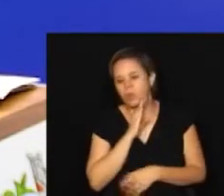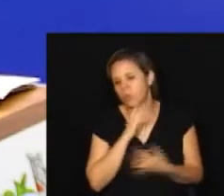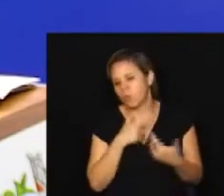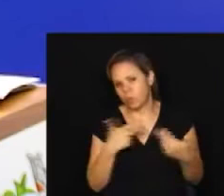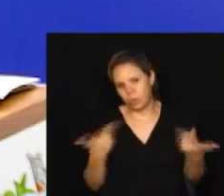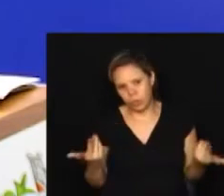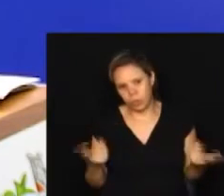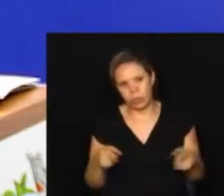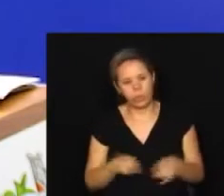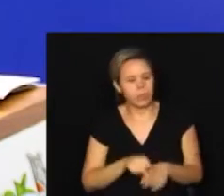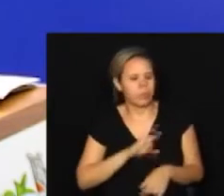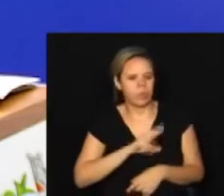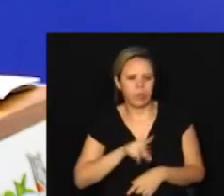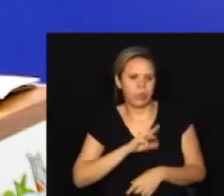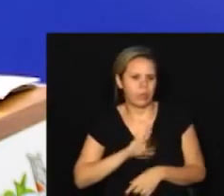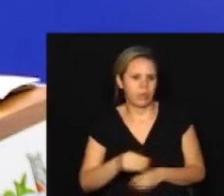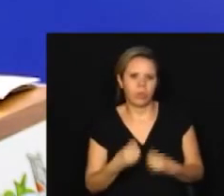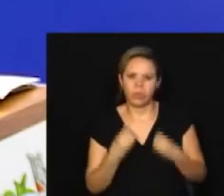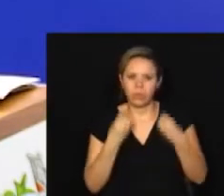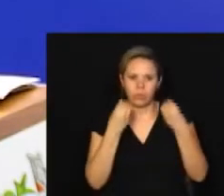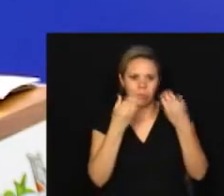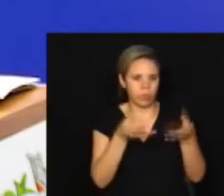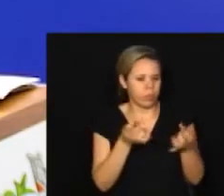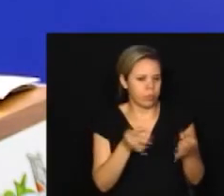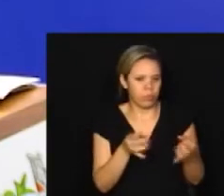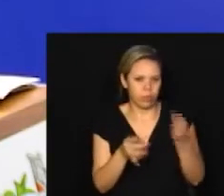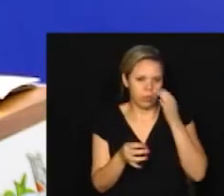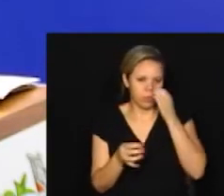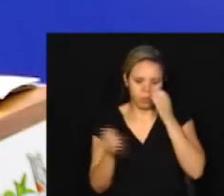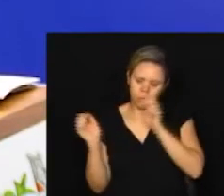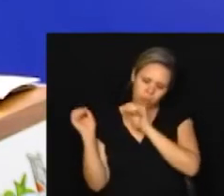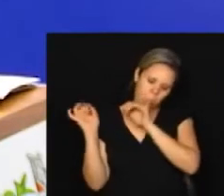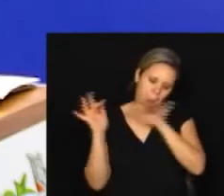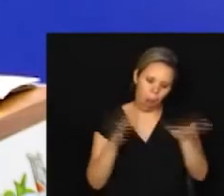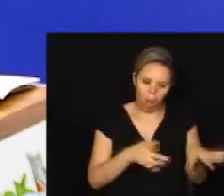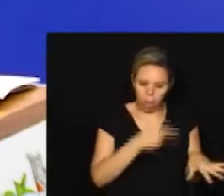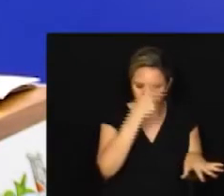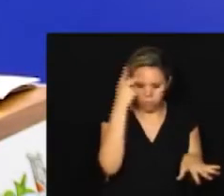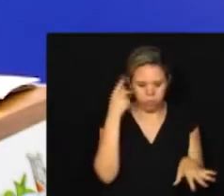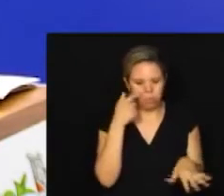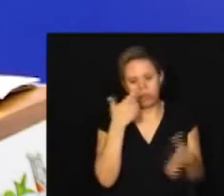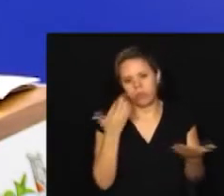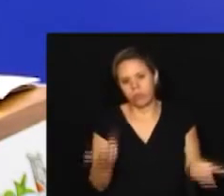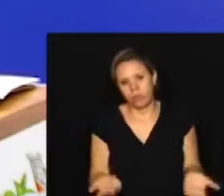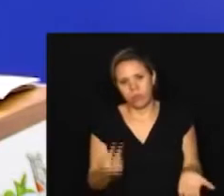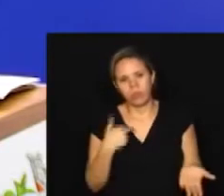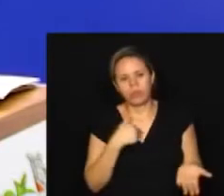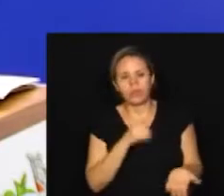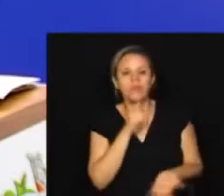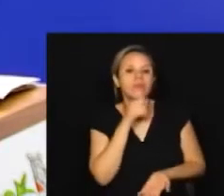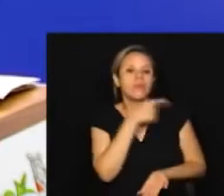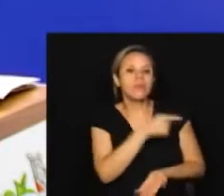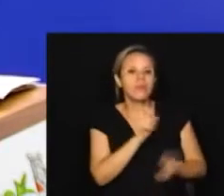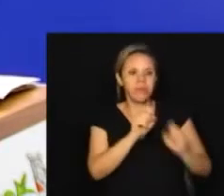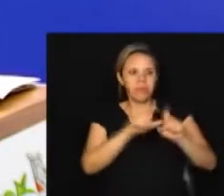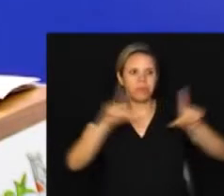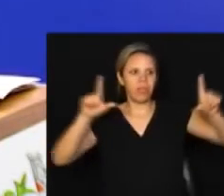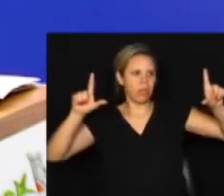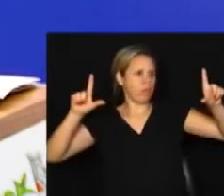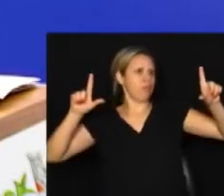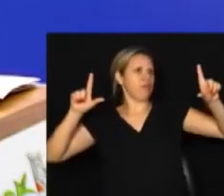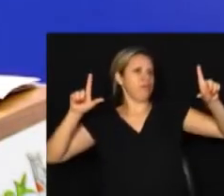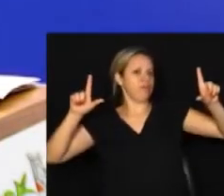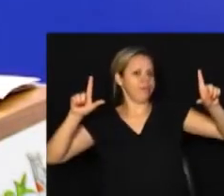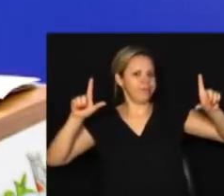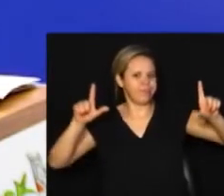estabelecimentos. Então não é para colocar nada ali que possa aglomerar pessoas. Eu vou dar como exemplo ali telão, né? Colocar um